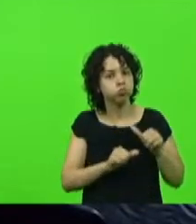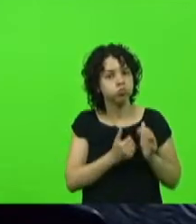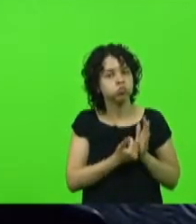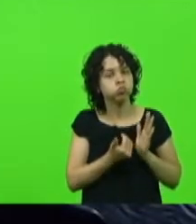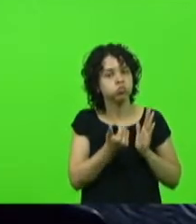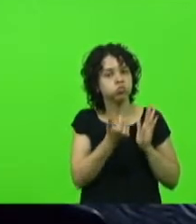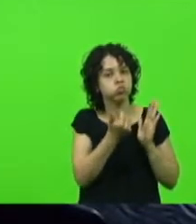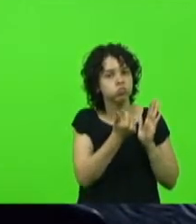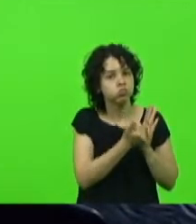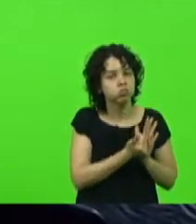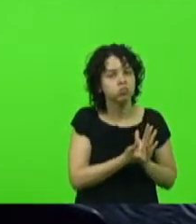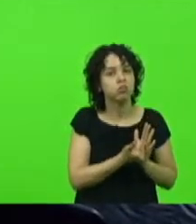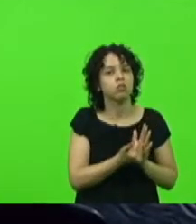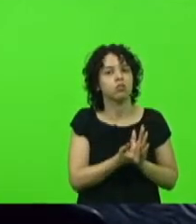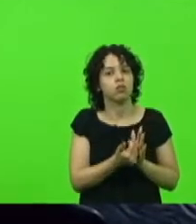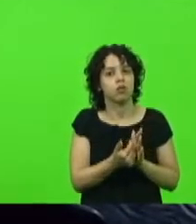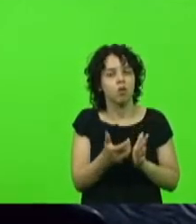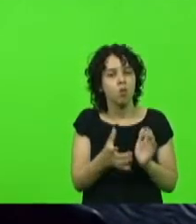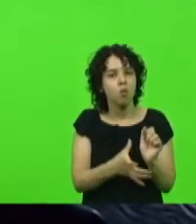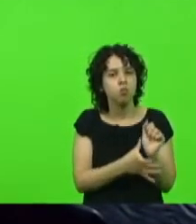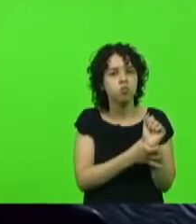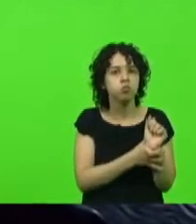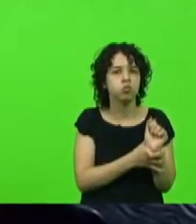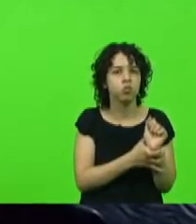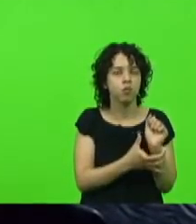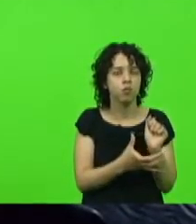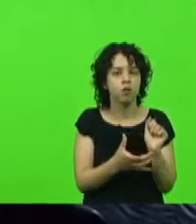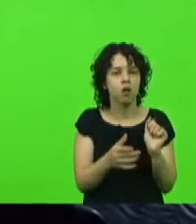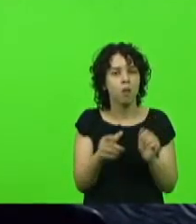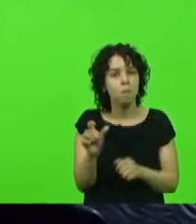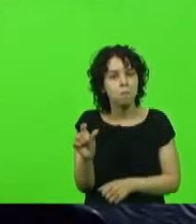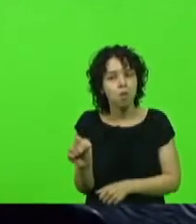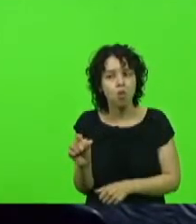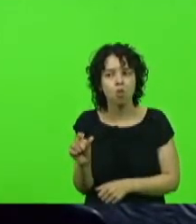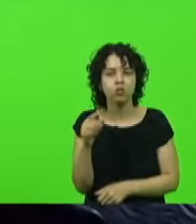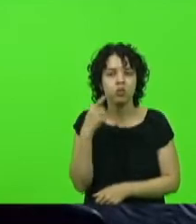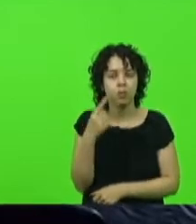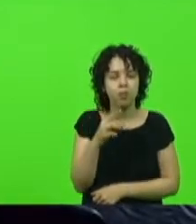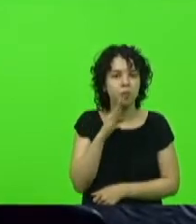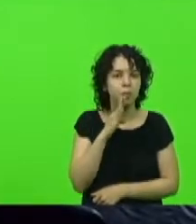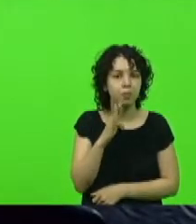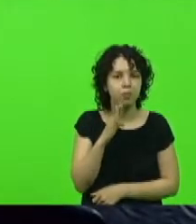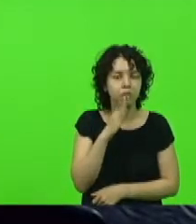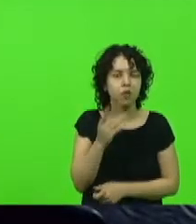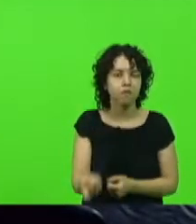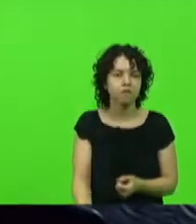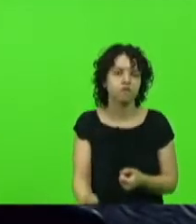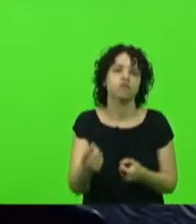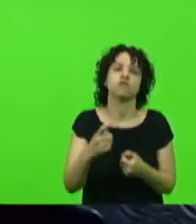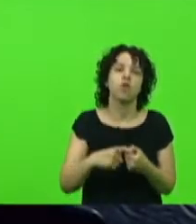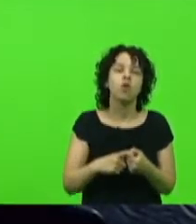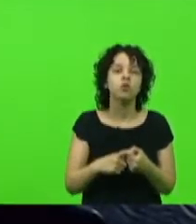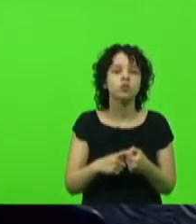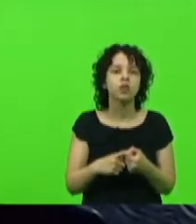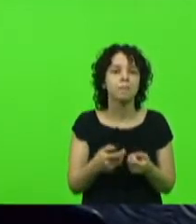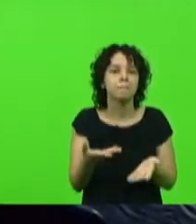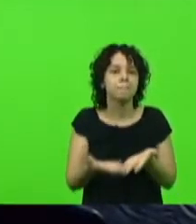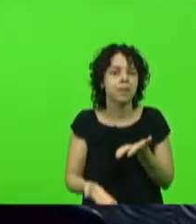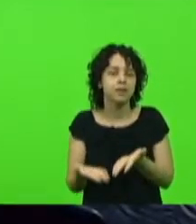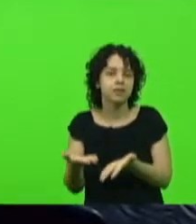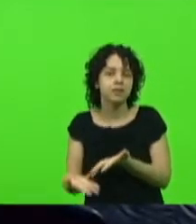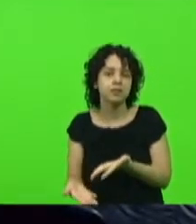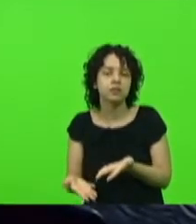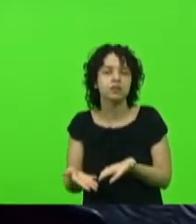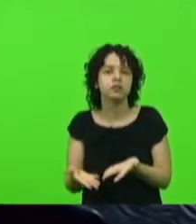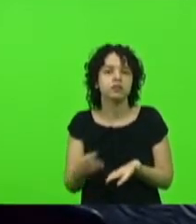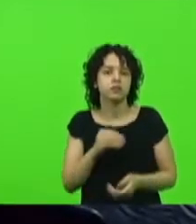para garantir um pouco, né, deputado Berlanda, presidente desta casa, o retorno um pouco também das perdas salariais para ajudar